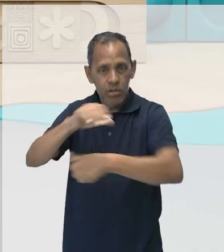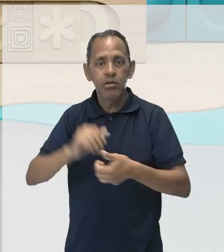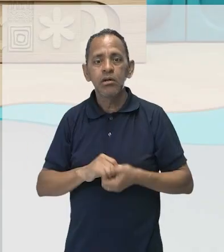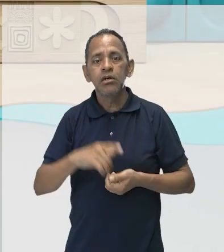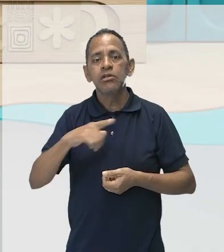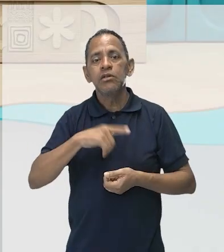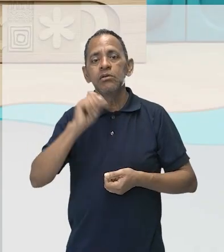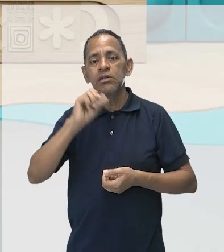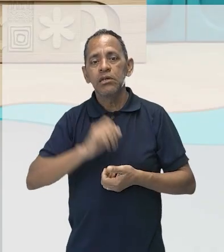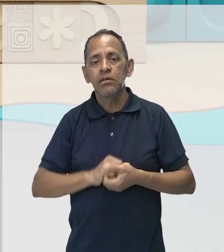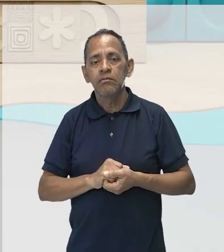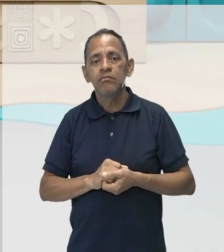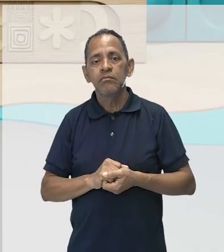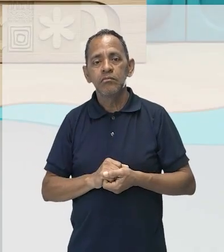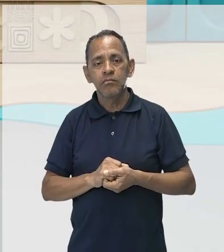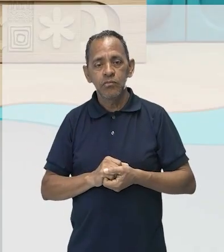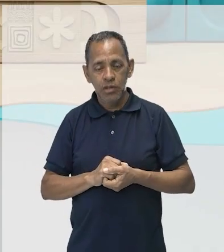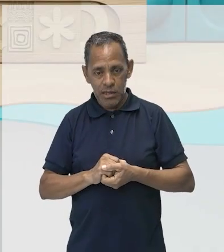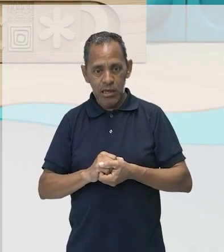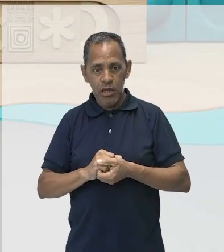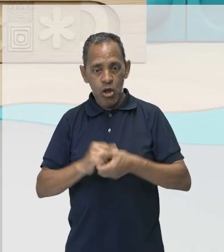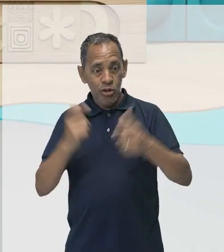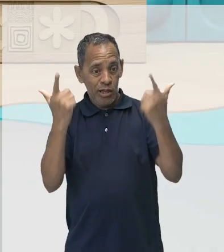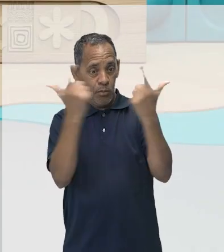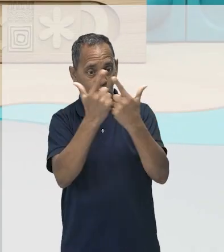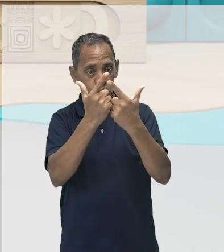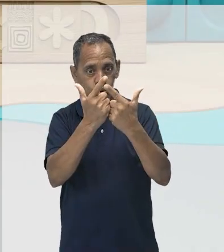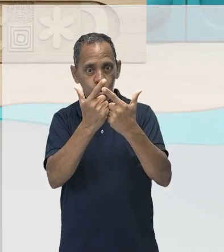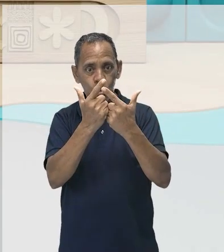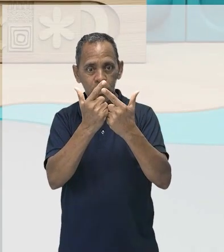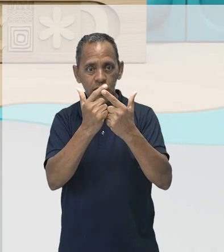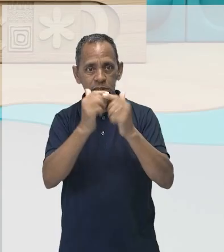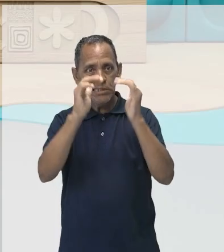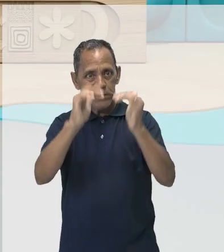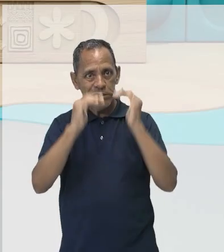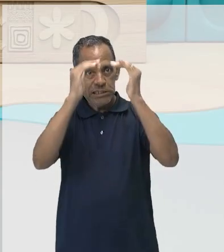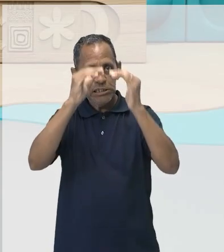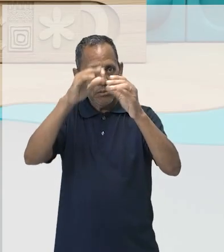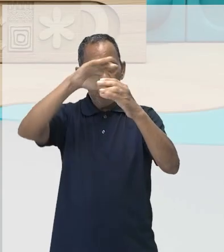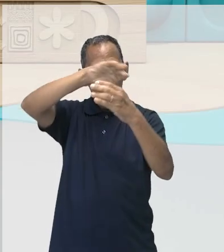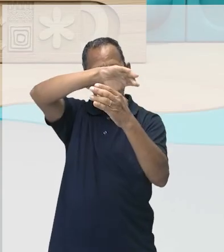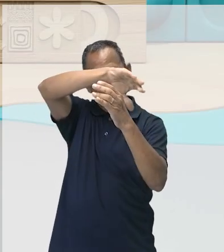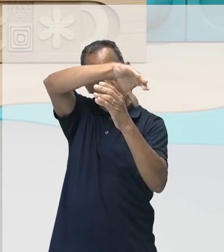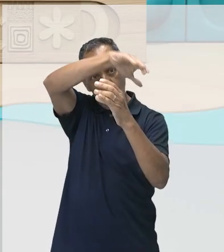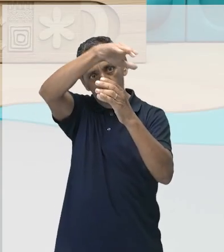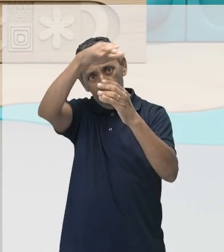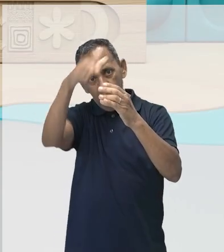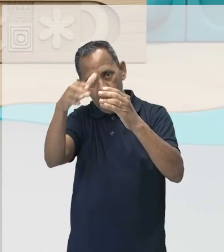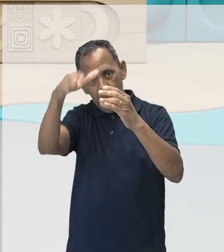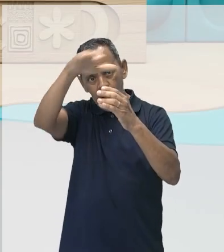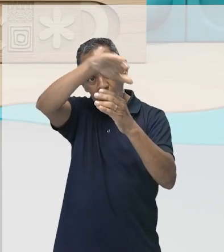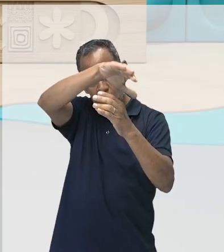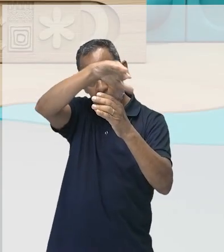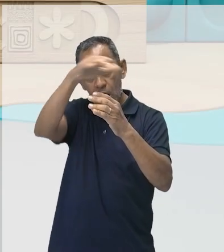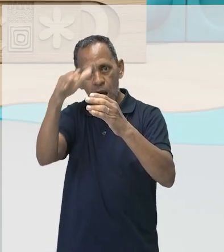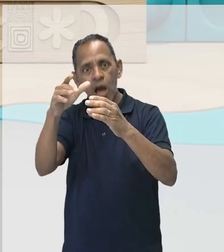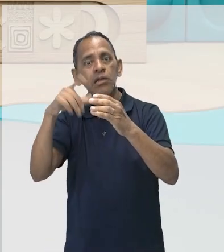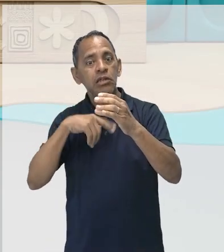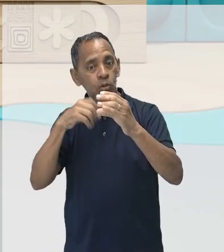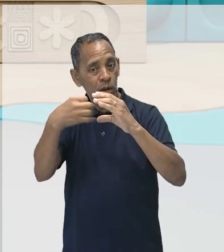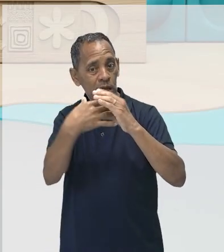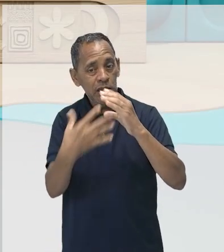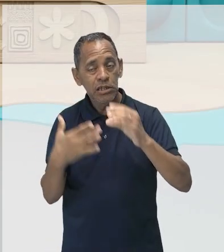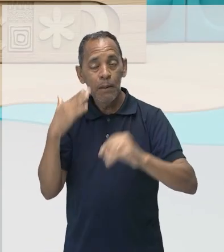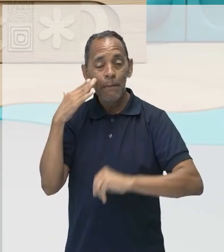arquitetônica, nós temos o quê? Nós temos a cúpula do Teatro Amazonas. E aí a cúpula é o quê? A cúpula do teatro é uma das